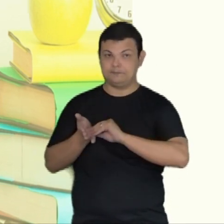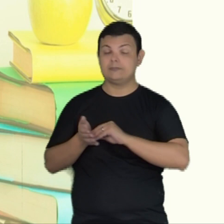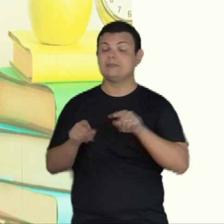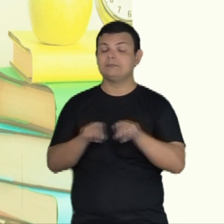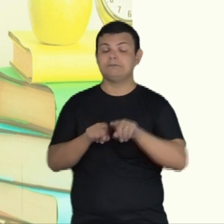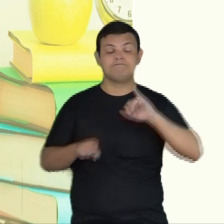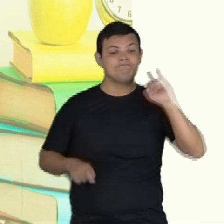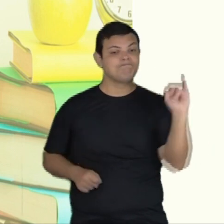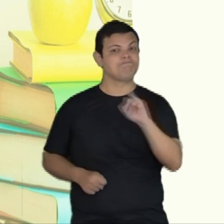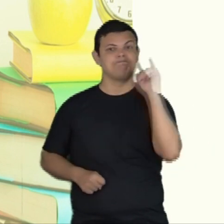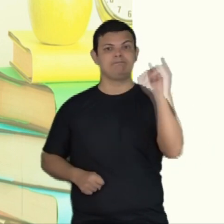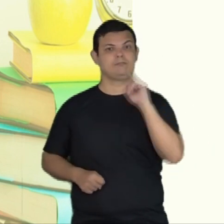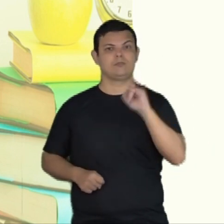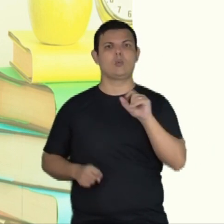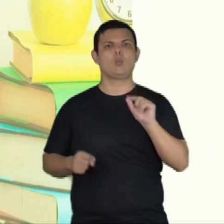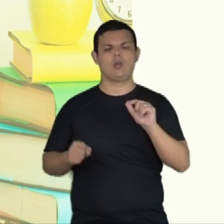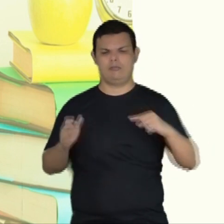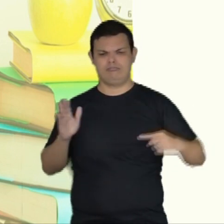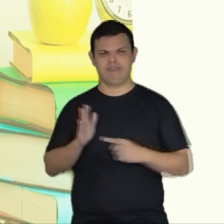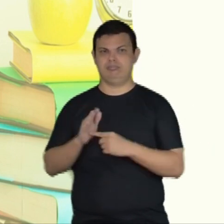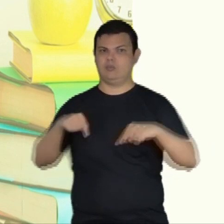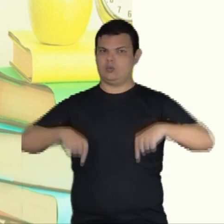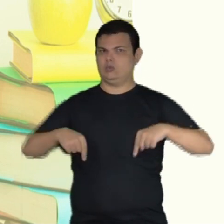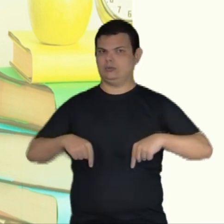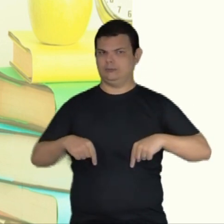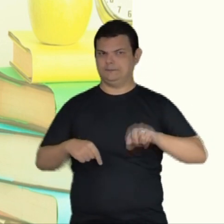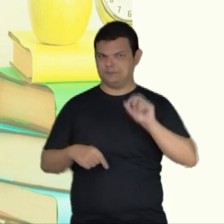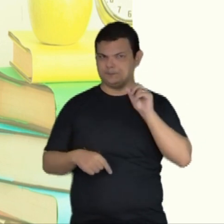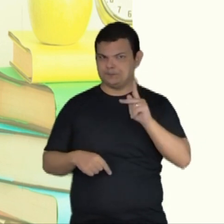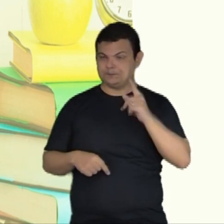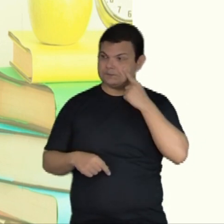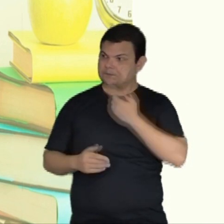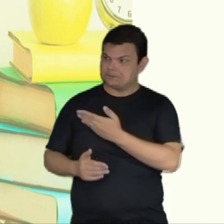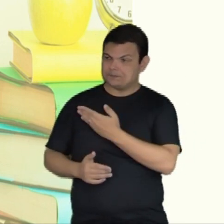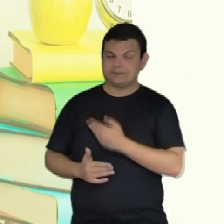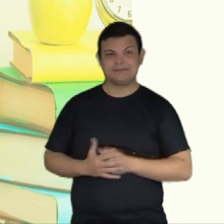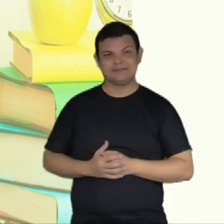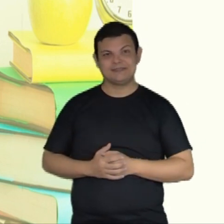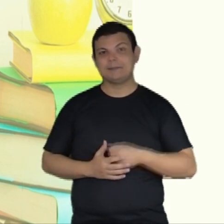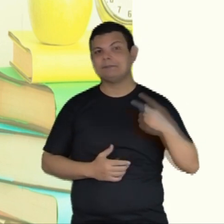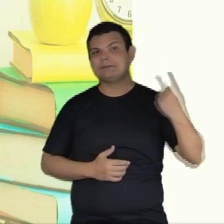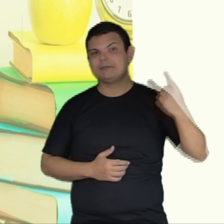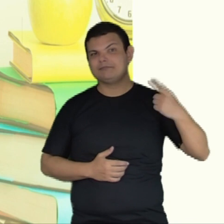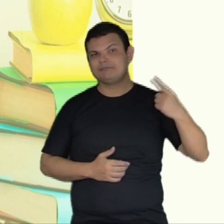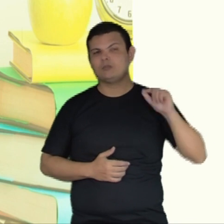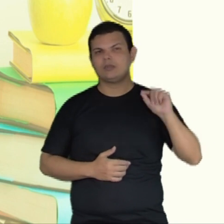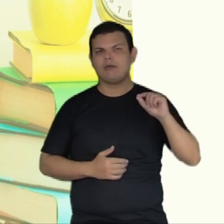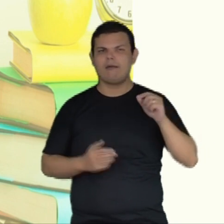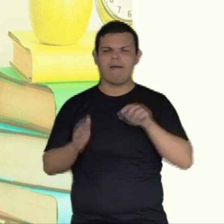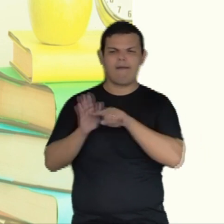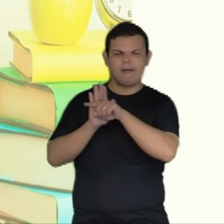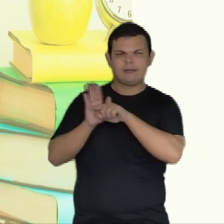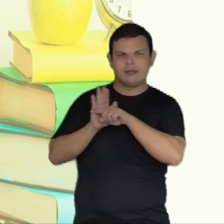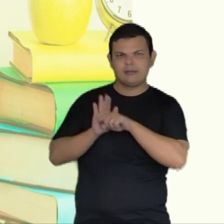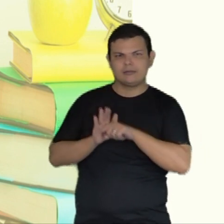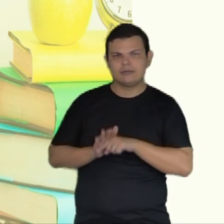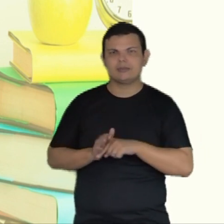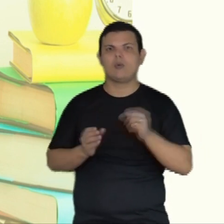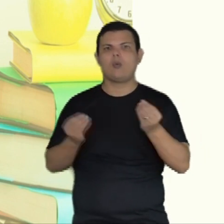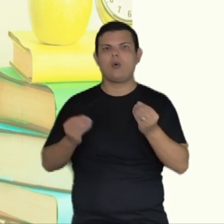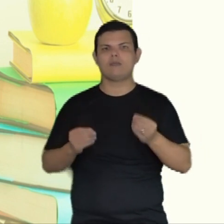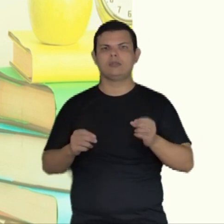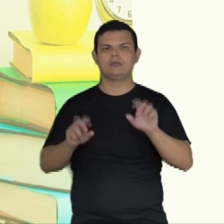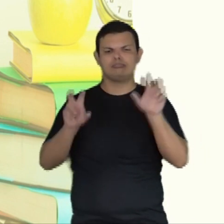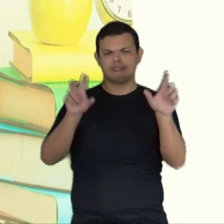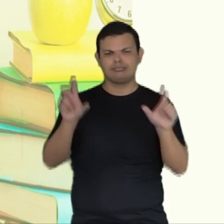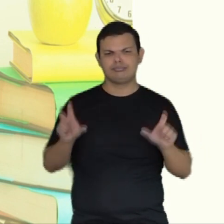também que vocês conheçam os objetivos da aula de hoje. Vamos a eles? O primeiro objetivo é analisar o efeito promovido pela